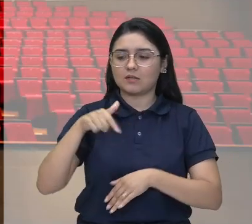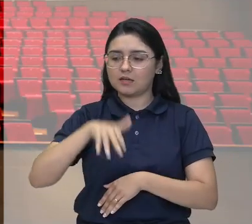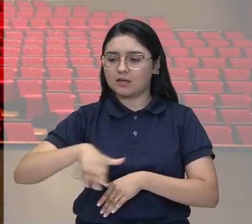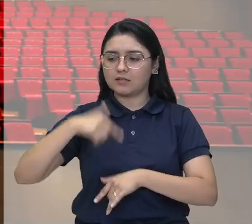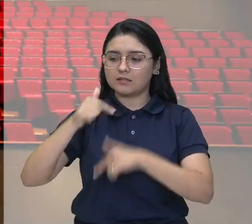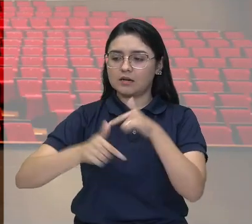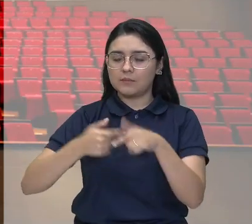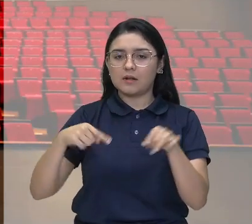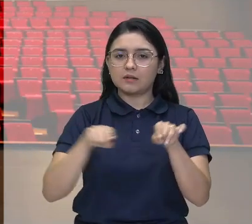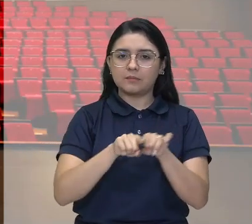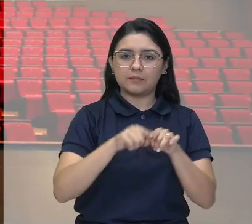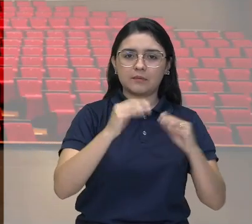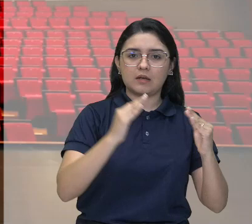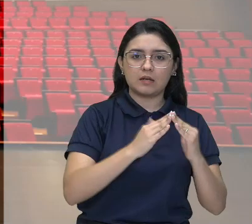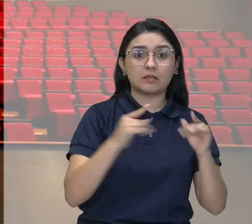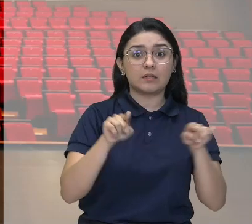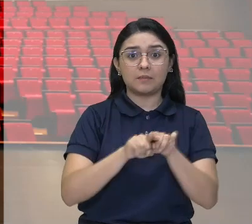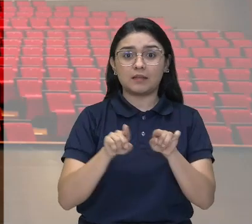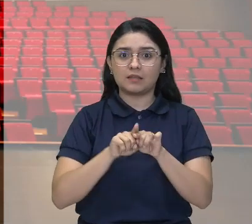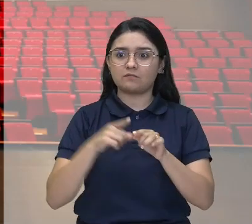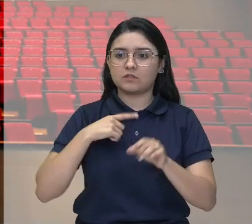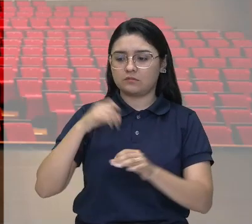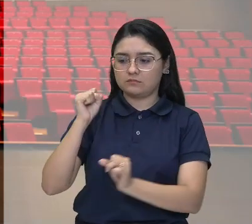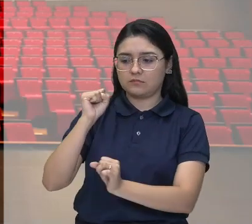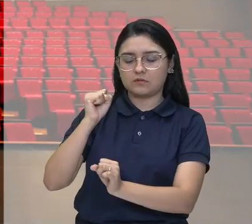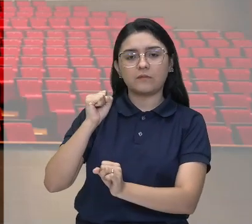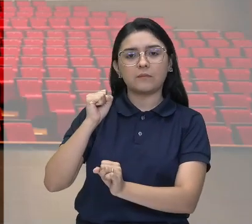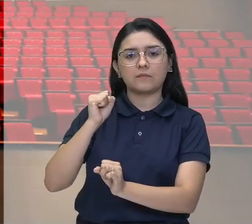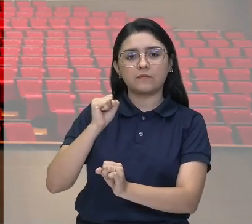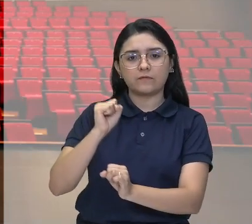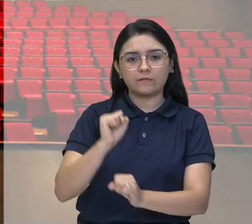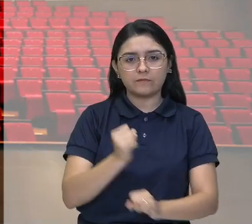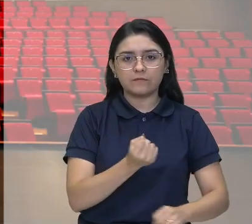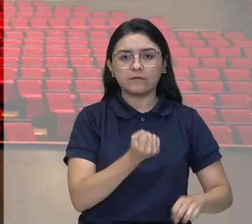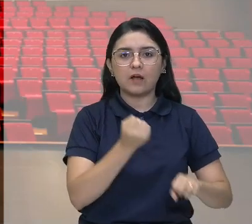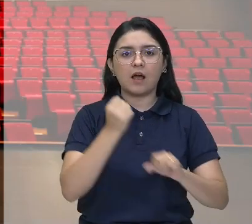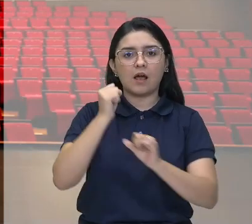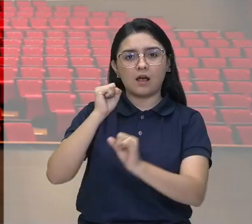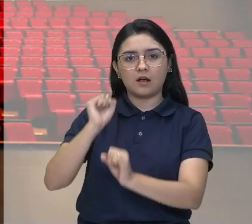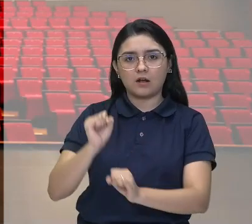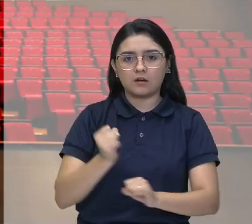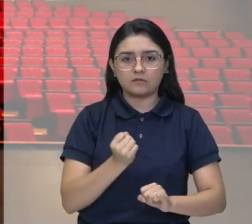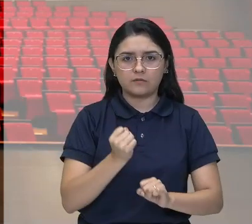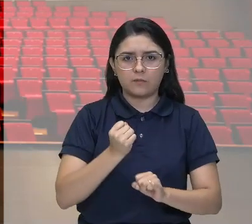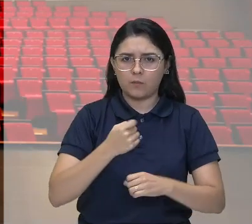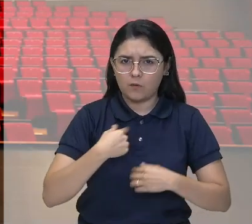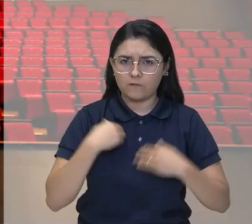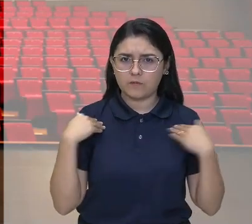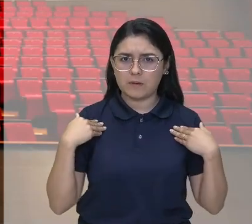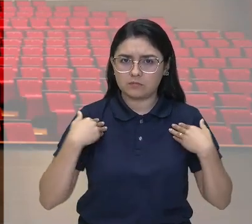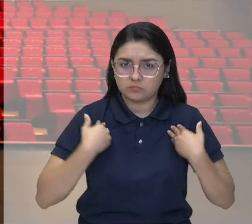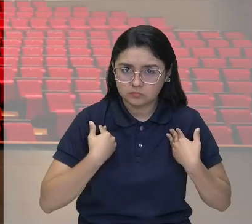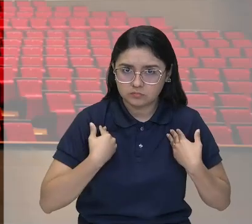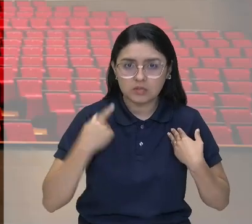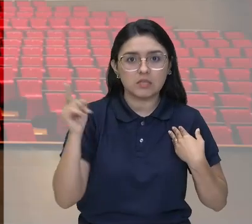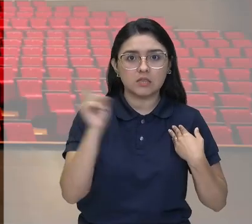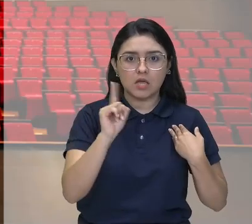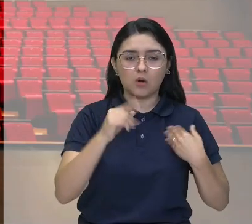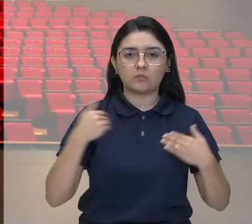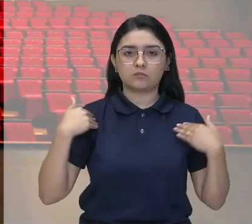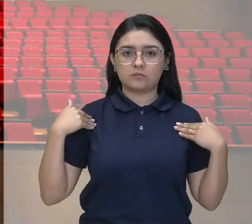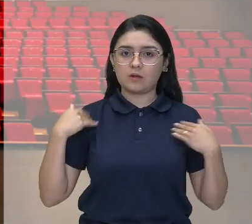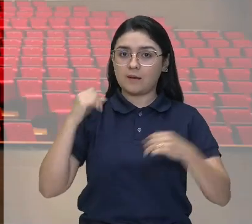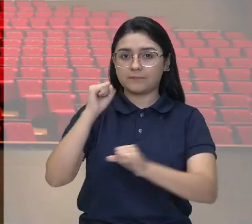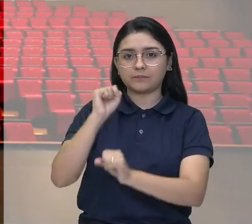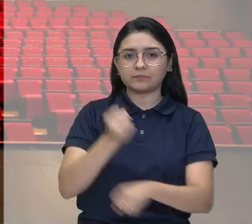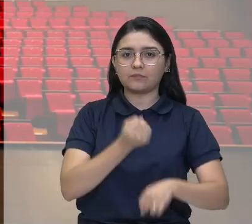casa, até o pegar de uma vassoura. Você pega a vassoura, você jamais vai fazer aqui. Você vai fazer, ó, aqui.